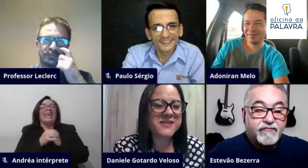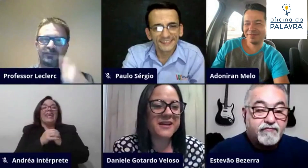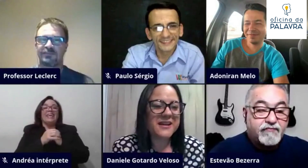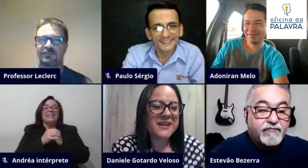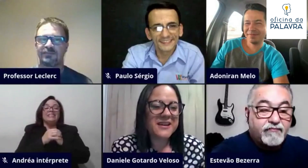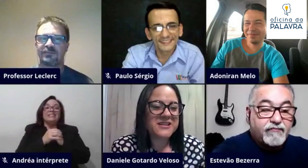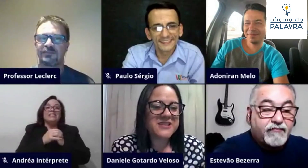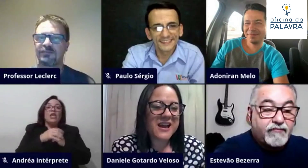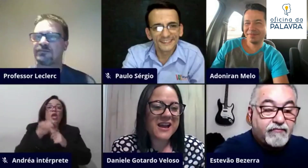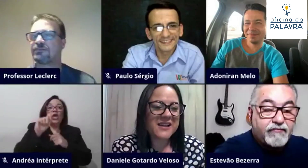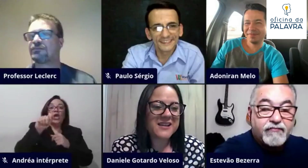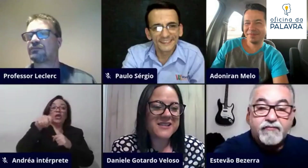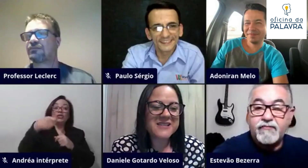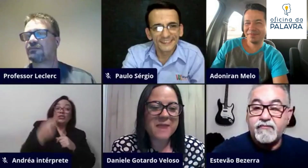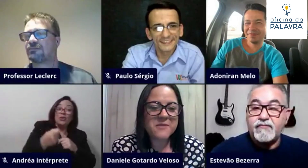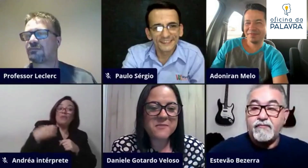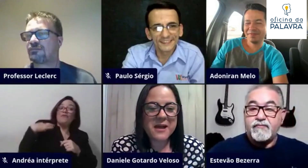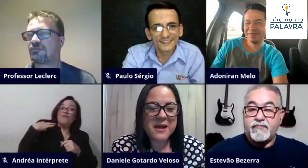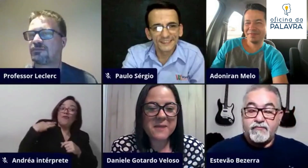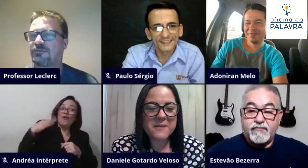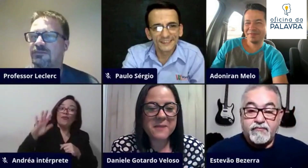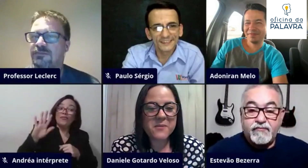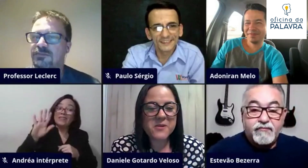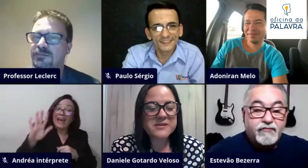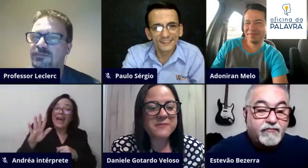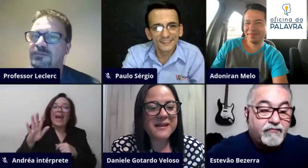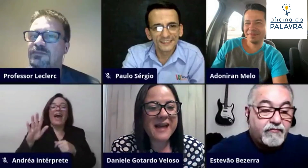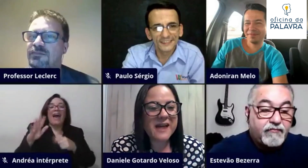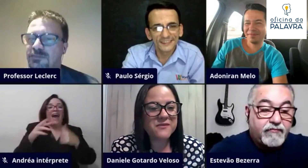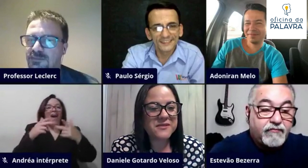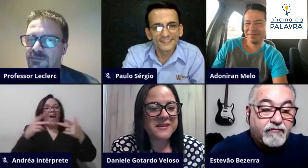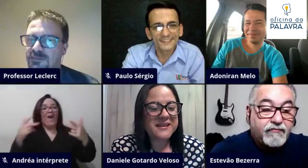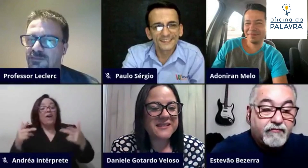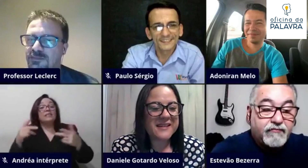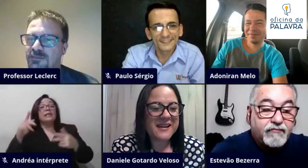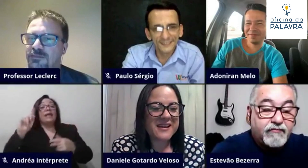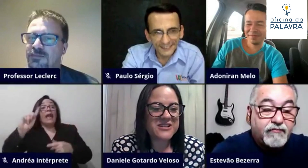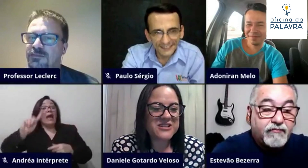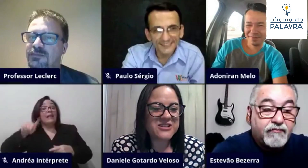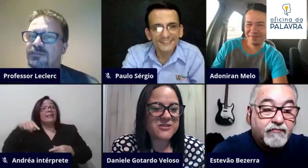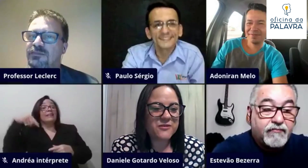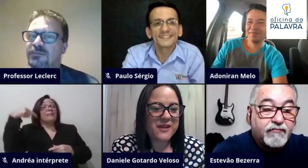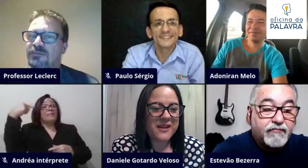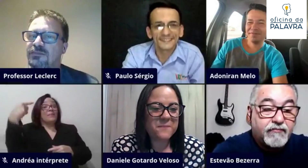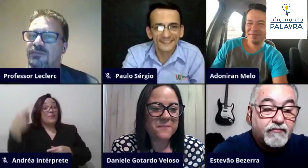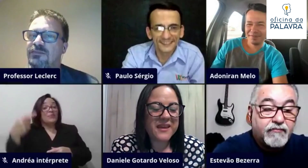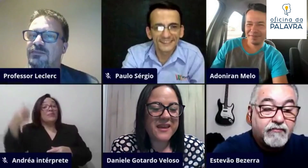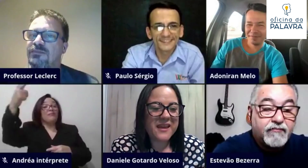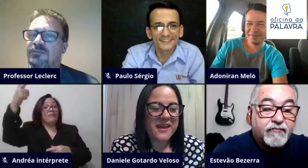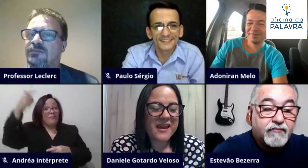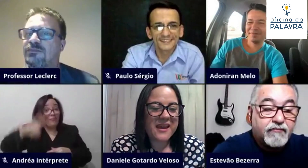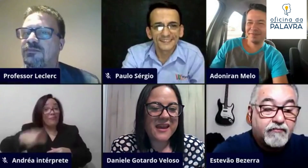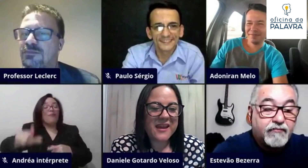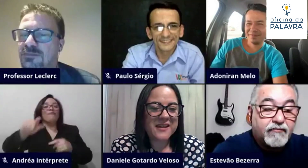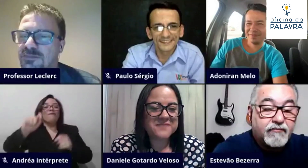questões, né? Já, quem sabe, para a próxima live, né? Que a gente tiver,